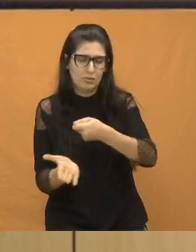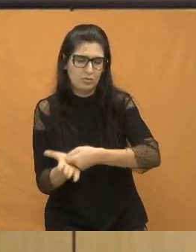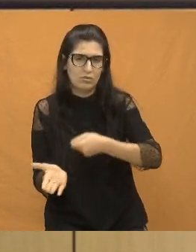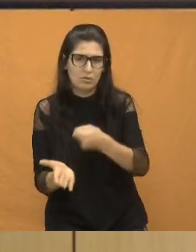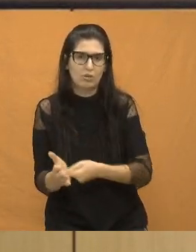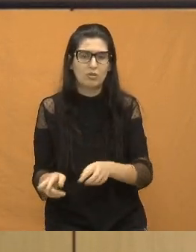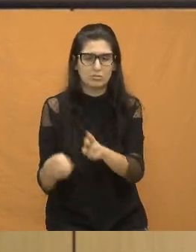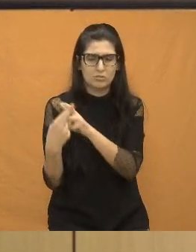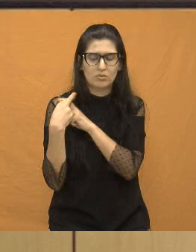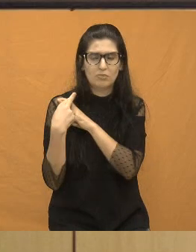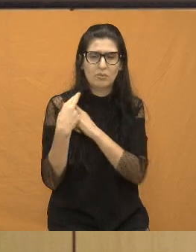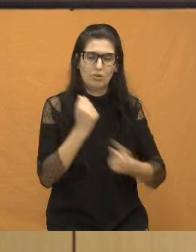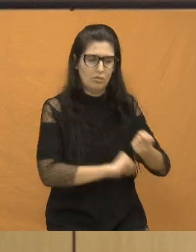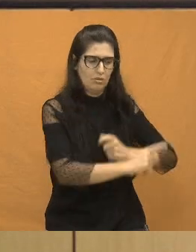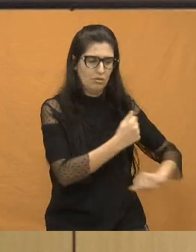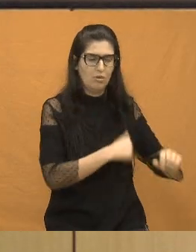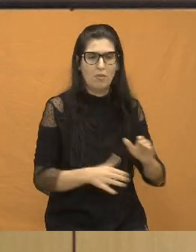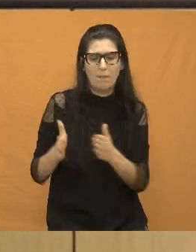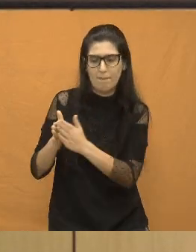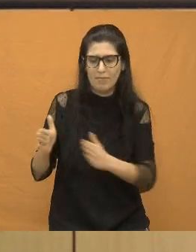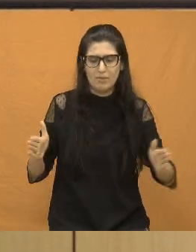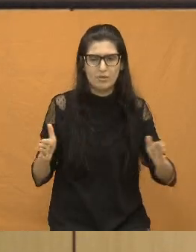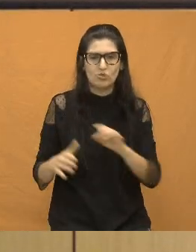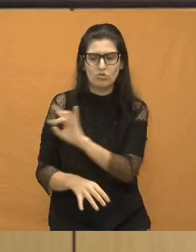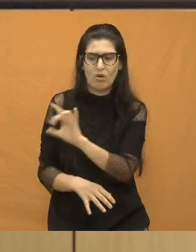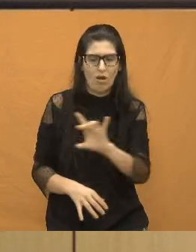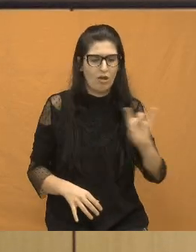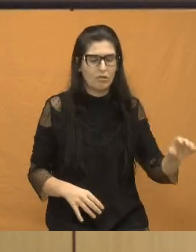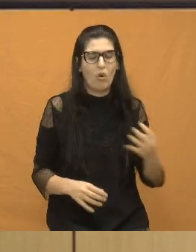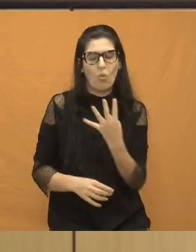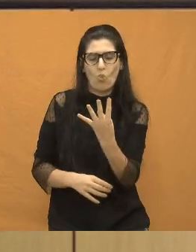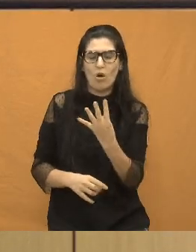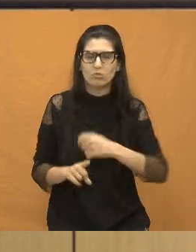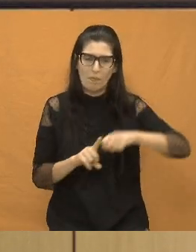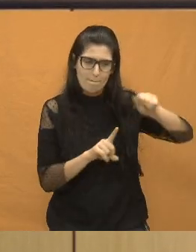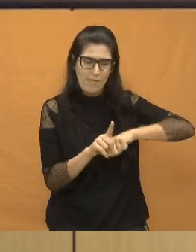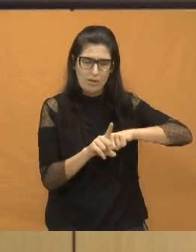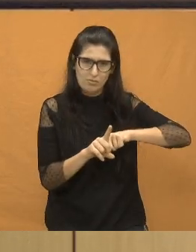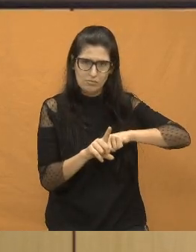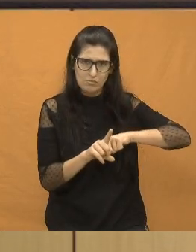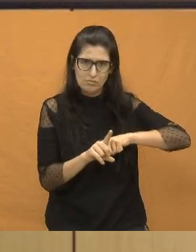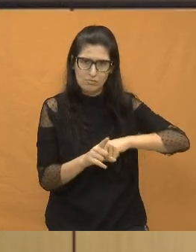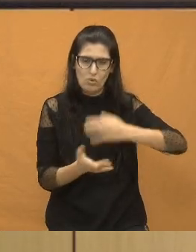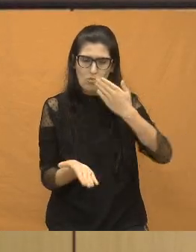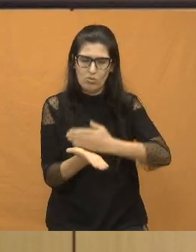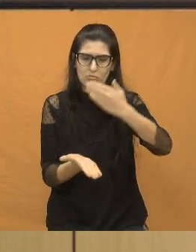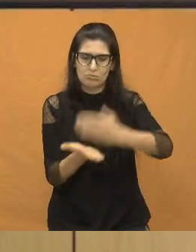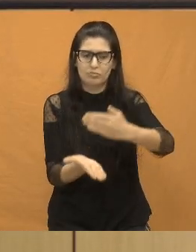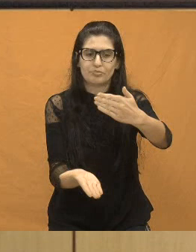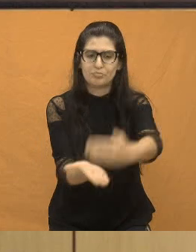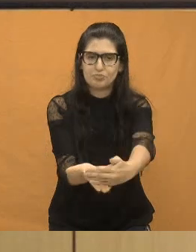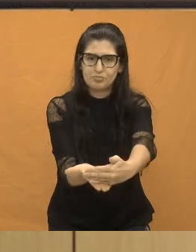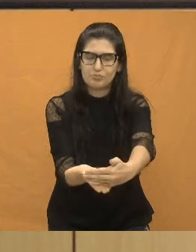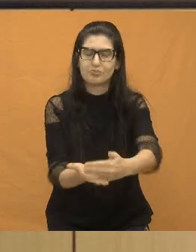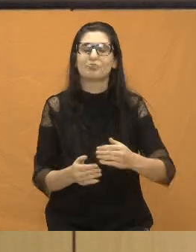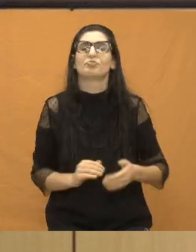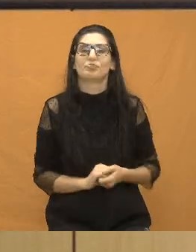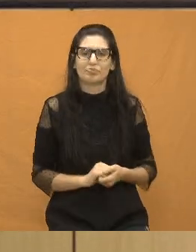Responsabilidade Fiscal. A cada 4 meses, né, a equipe de finanças da Prefeitura vem aqui para falar diretamente com os vereadores e também com a